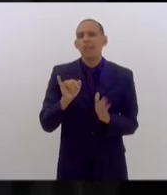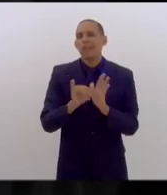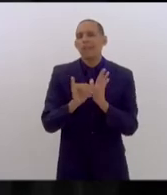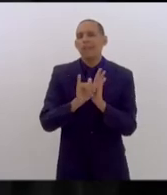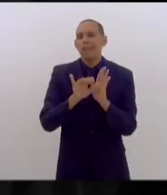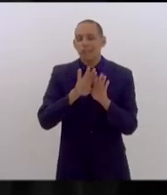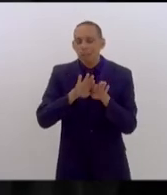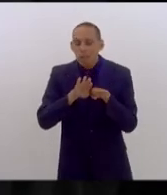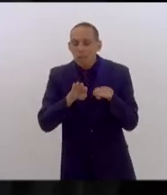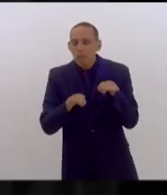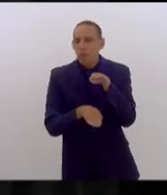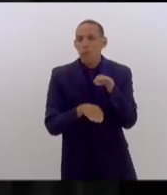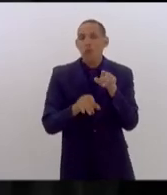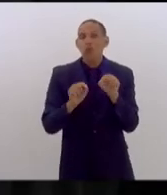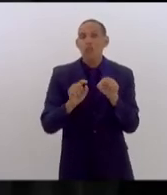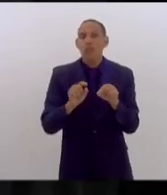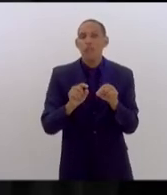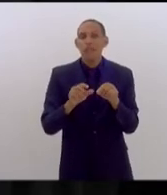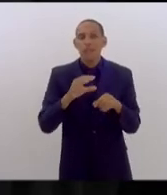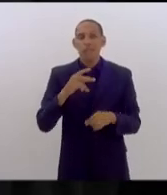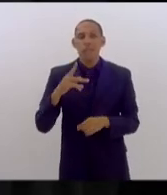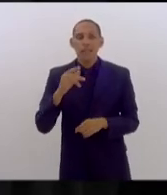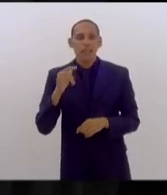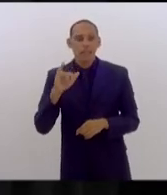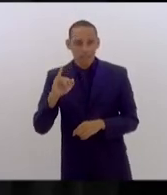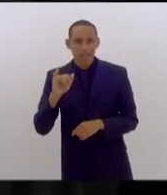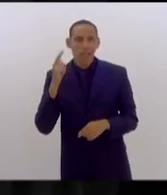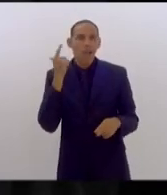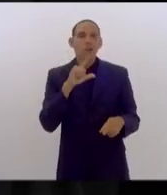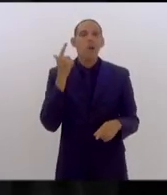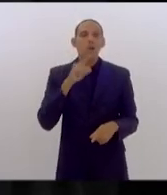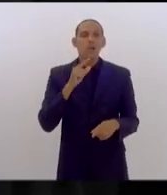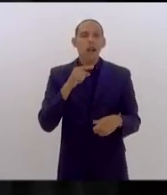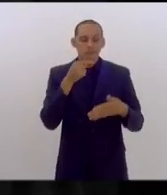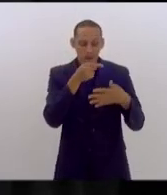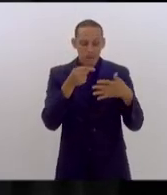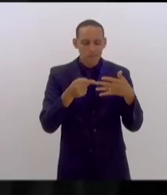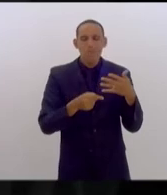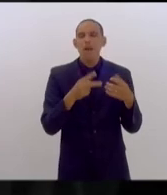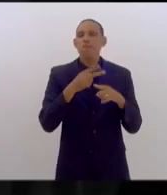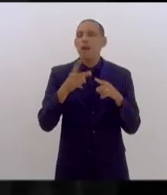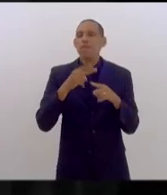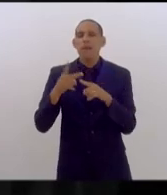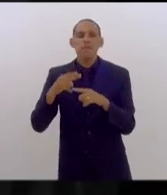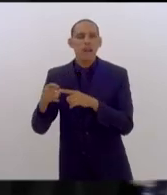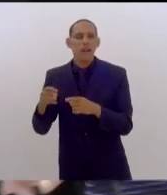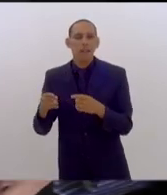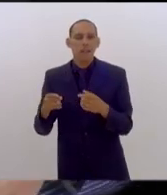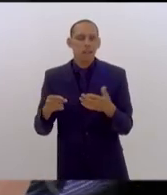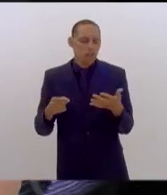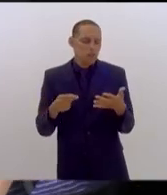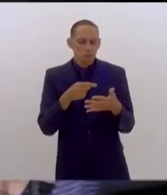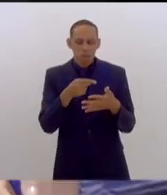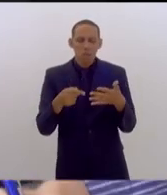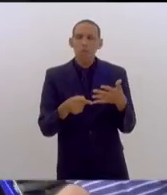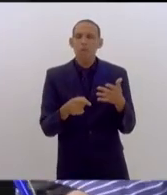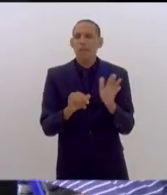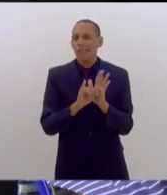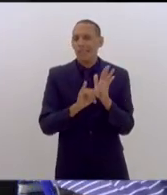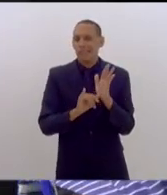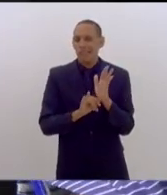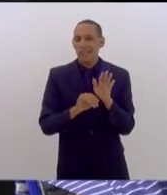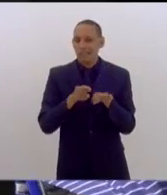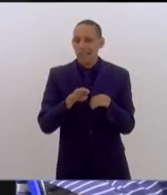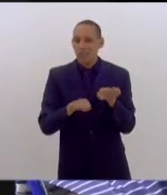que foram as conquistas da CP específico e nesse item fizesse